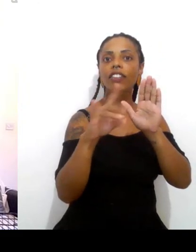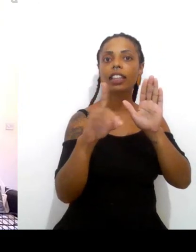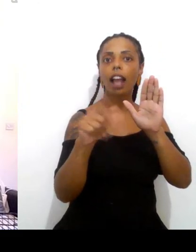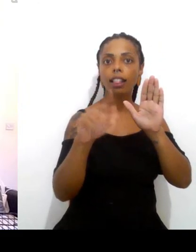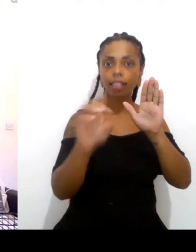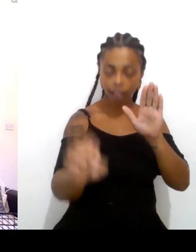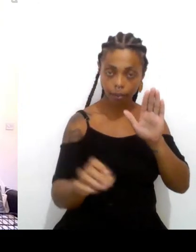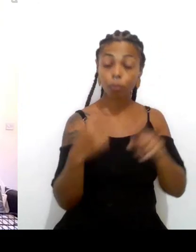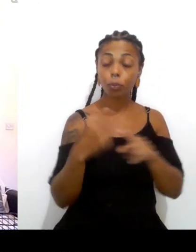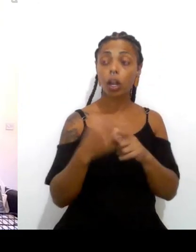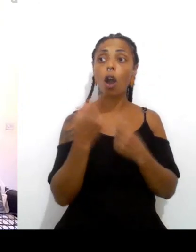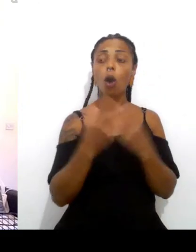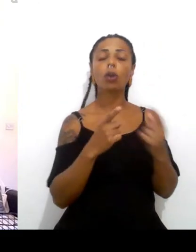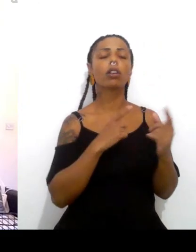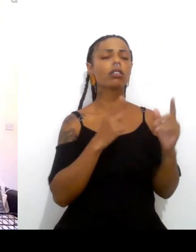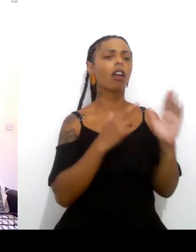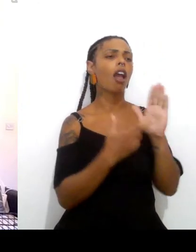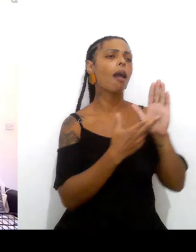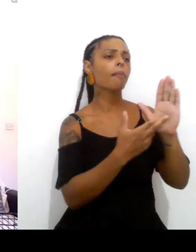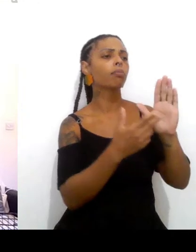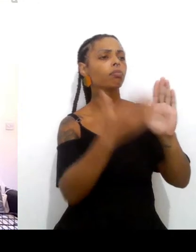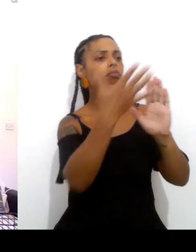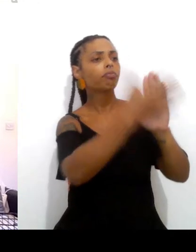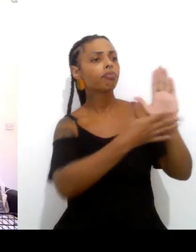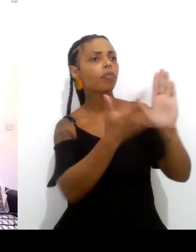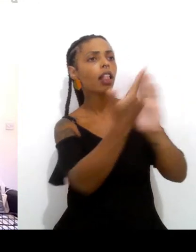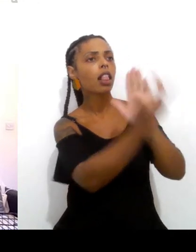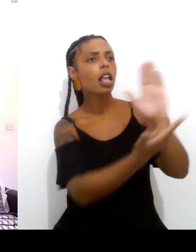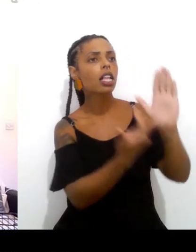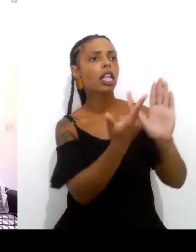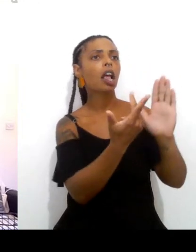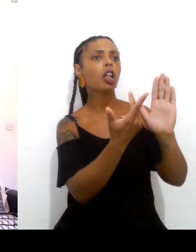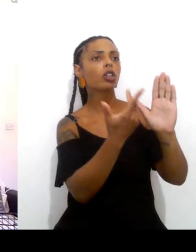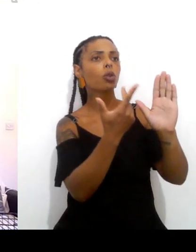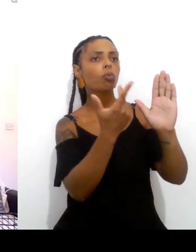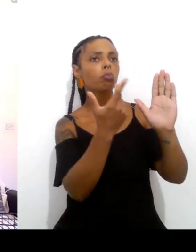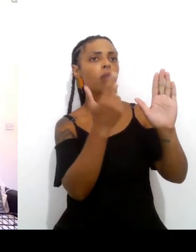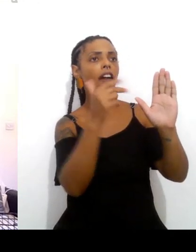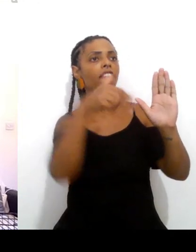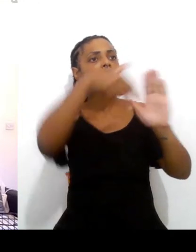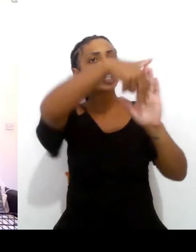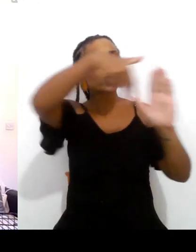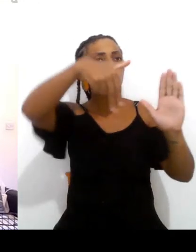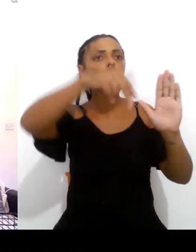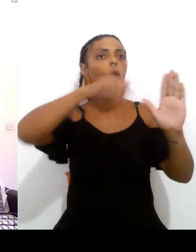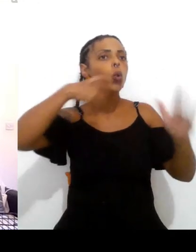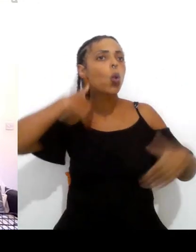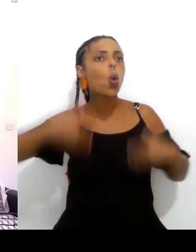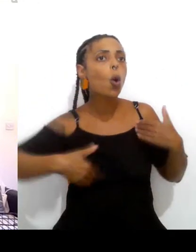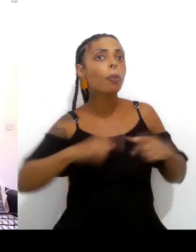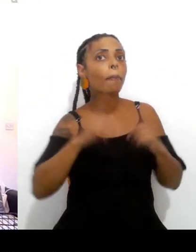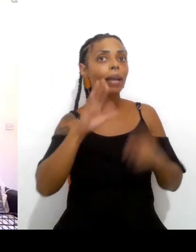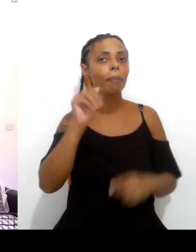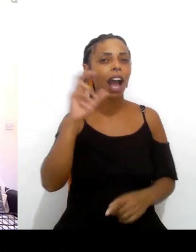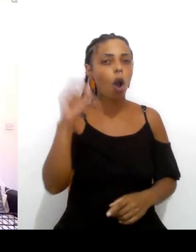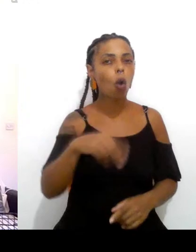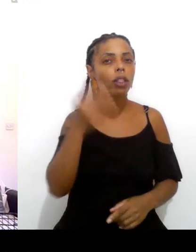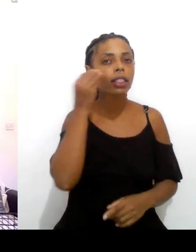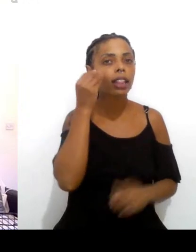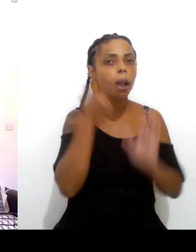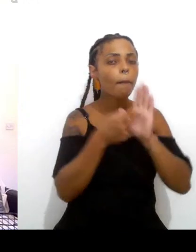figurativas ou representações de Corpos O que bacon tenta mostrar é que os corpos estão